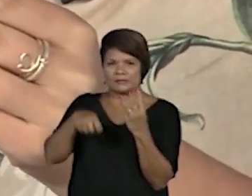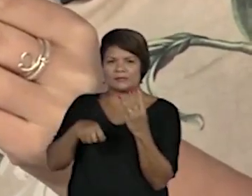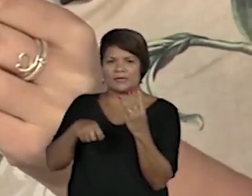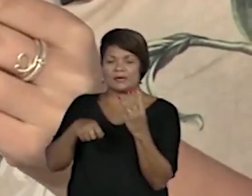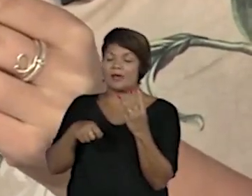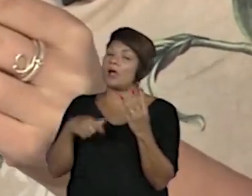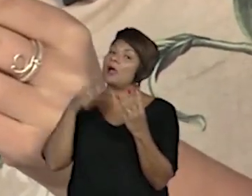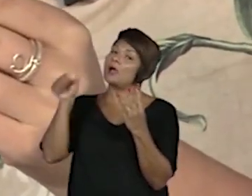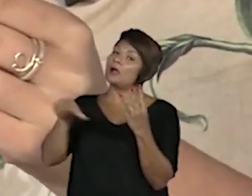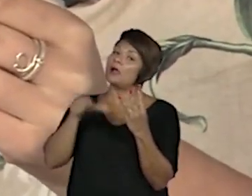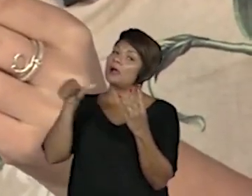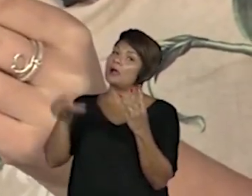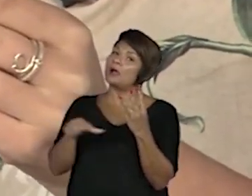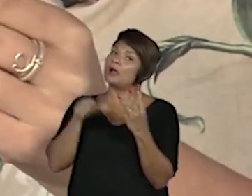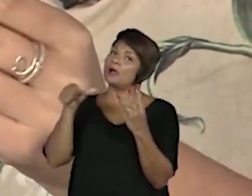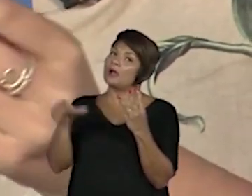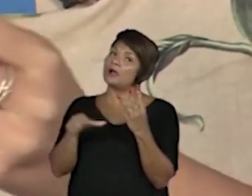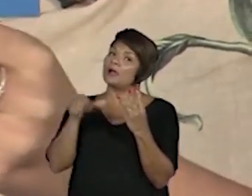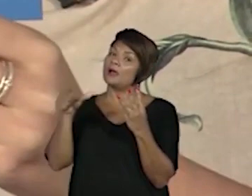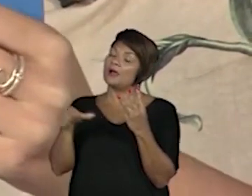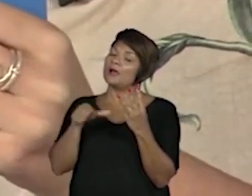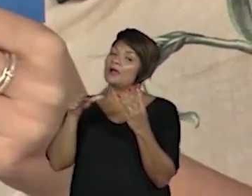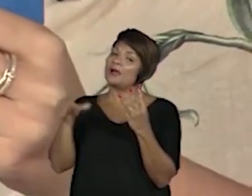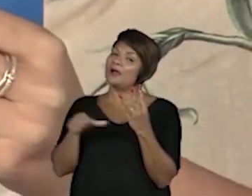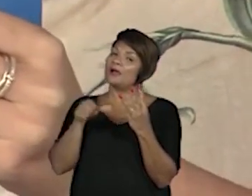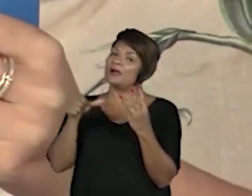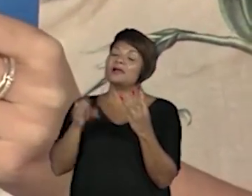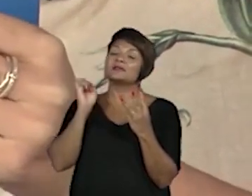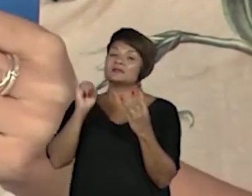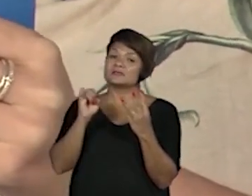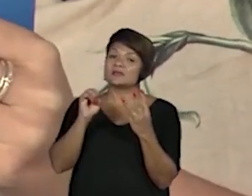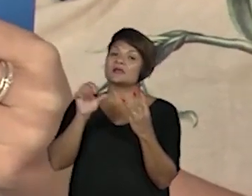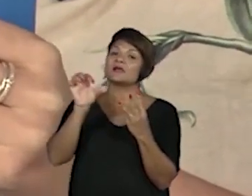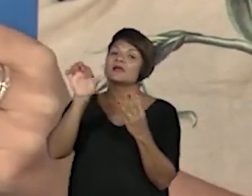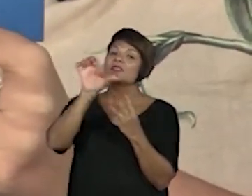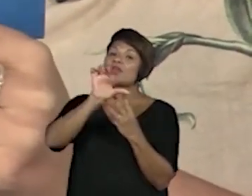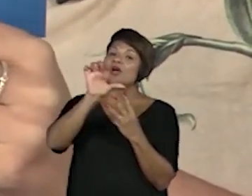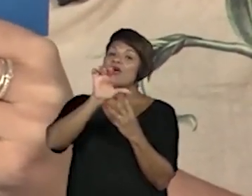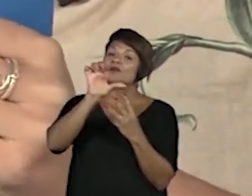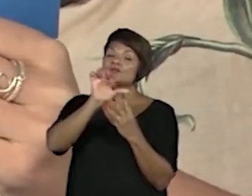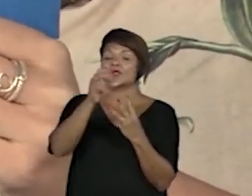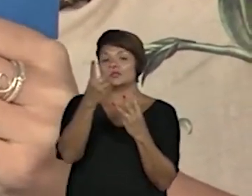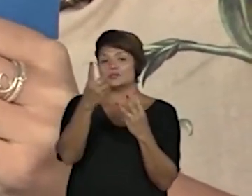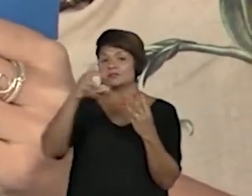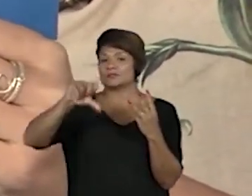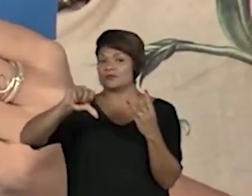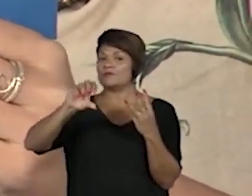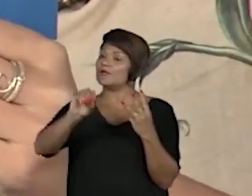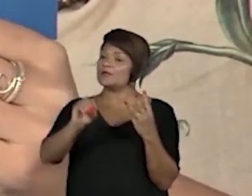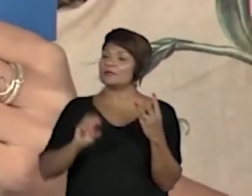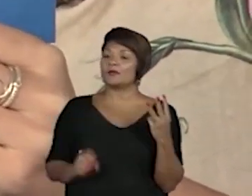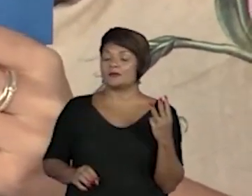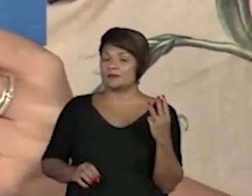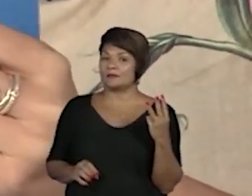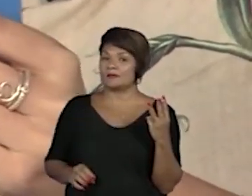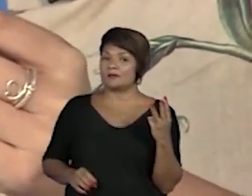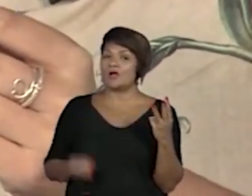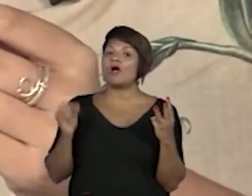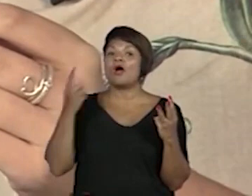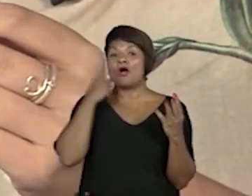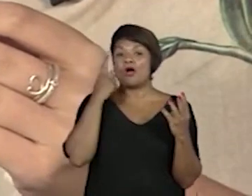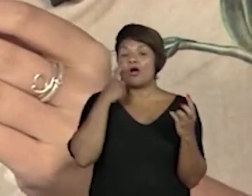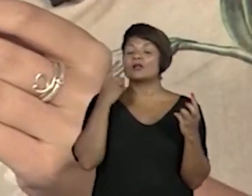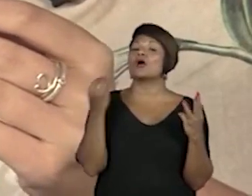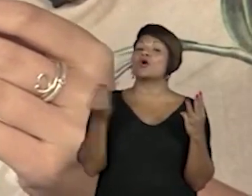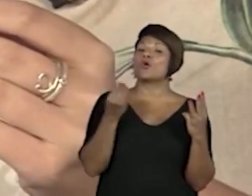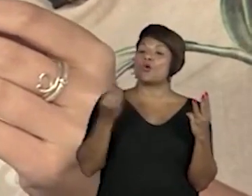eu precisaria de uma ficha de dezena, não? Não, sim, mas se eu colocar, vai formar o número... 290. Então, olha como é importante que a gente